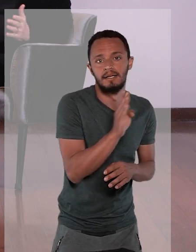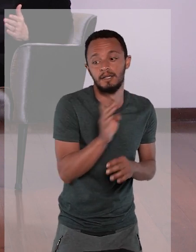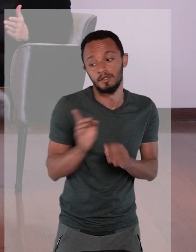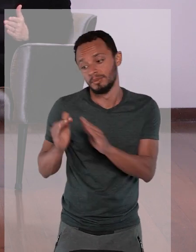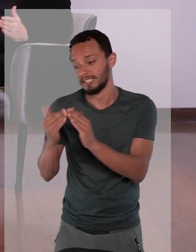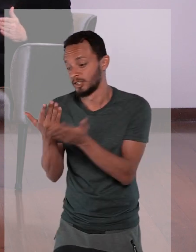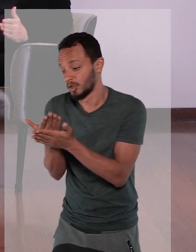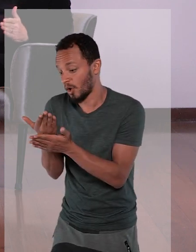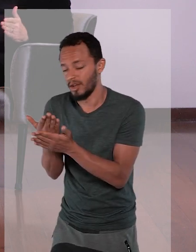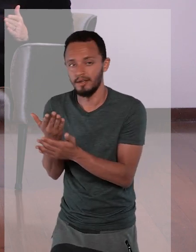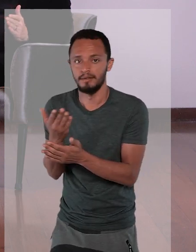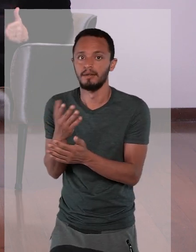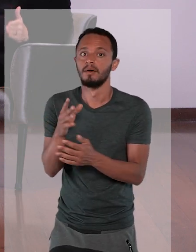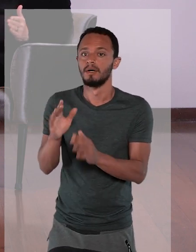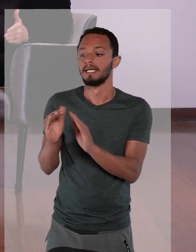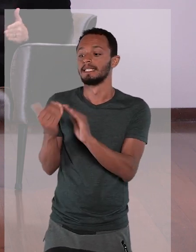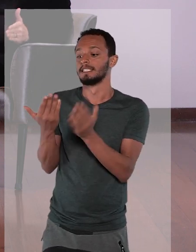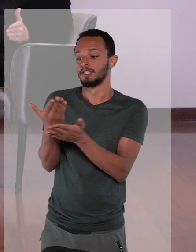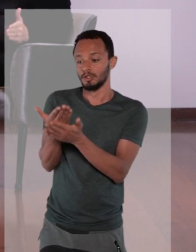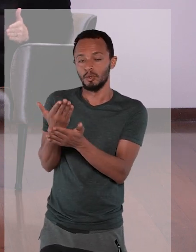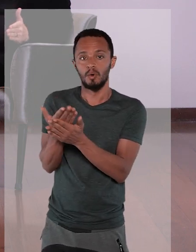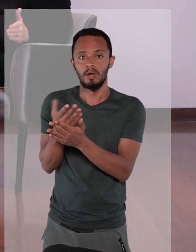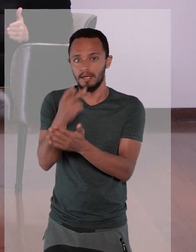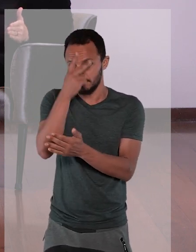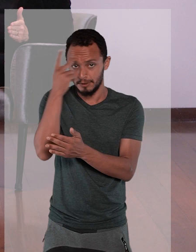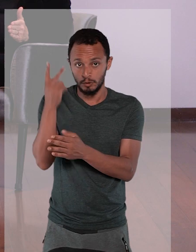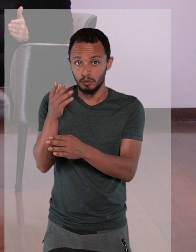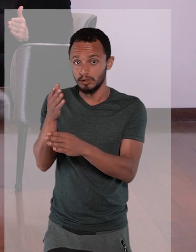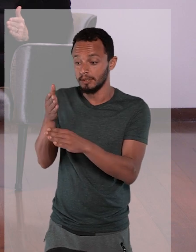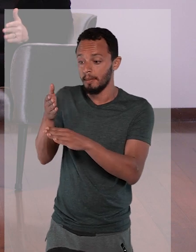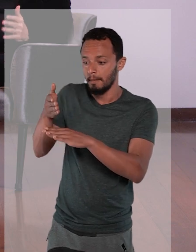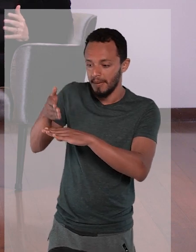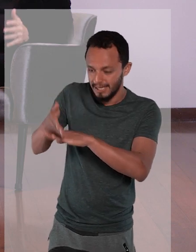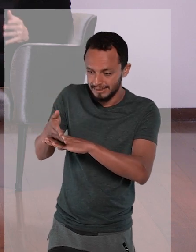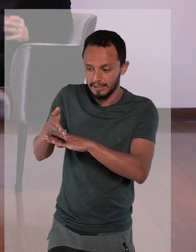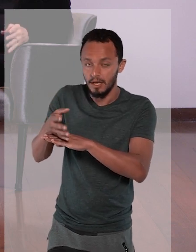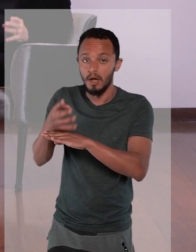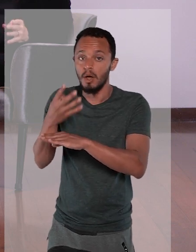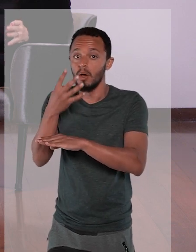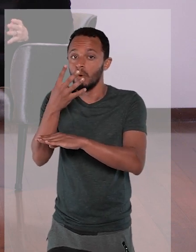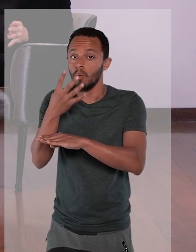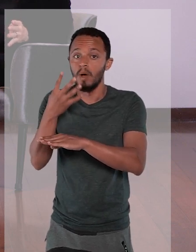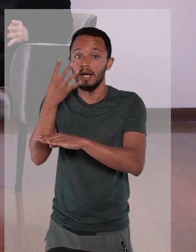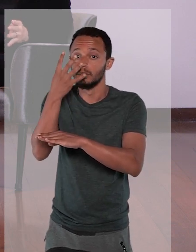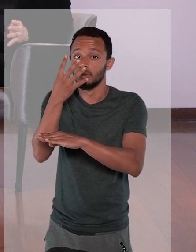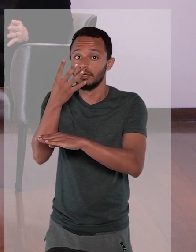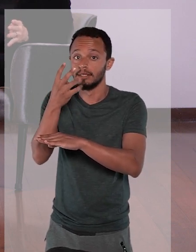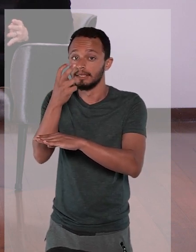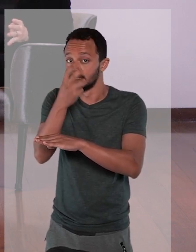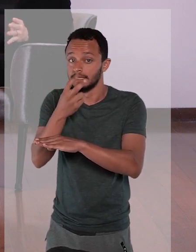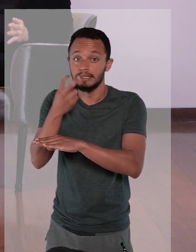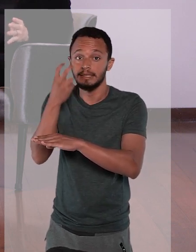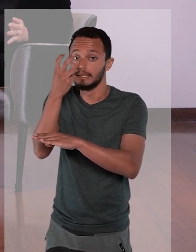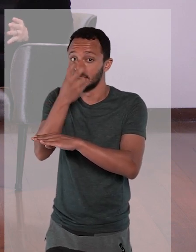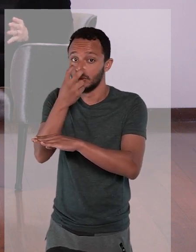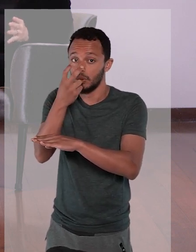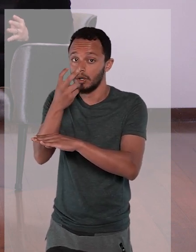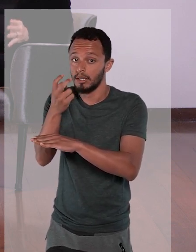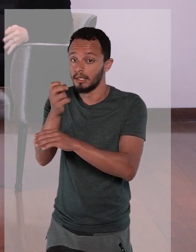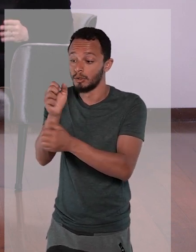Olha, escola, as pessoas passam 4, 5 horas juntas,